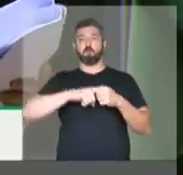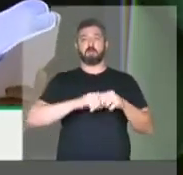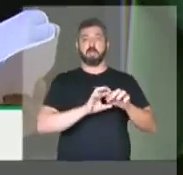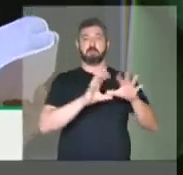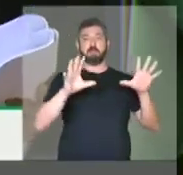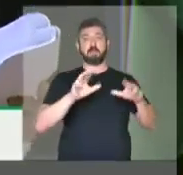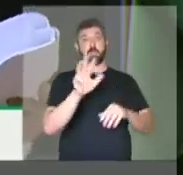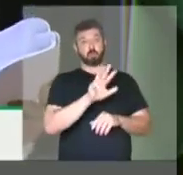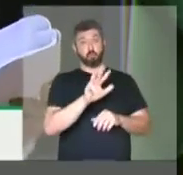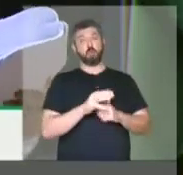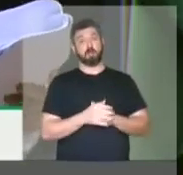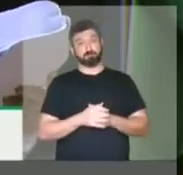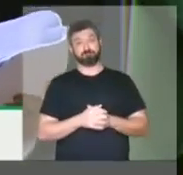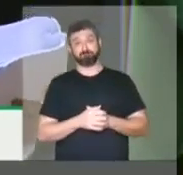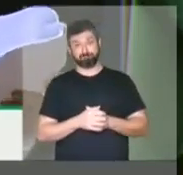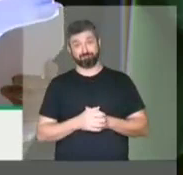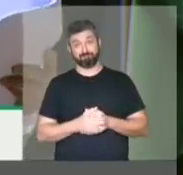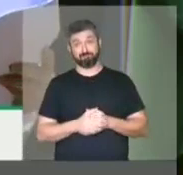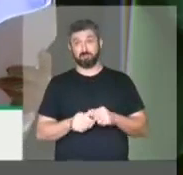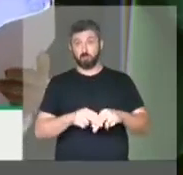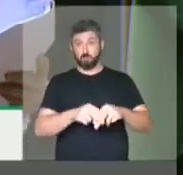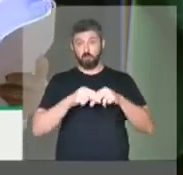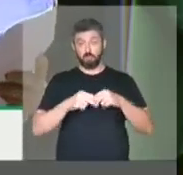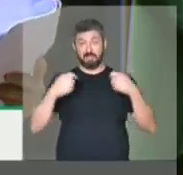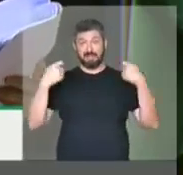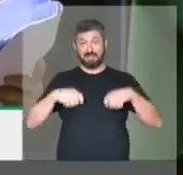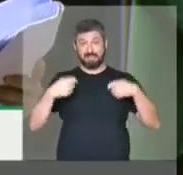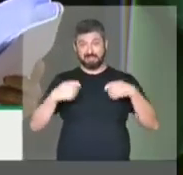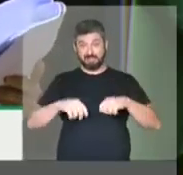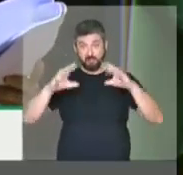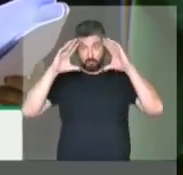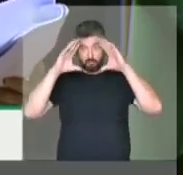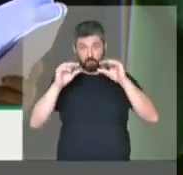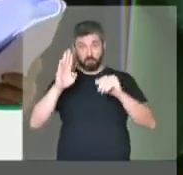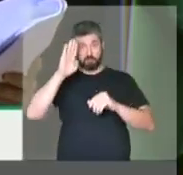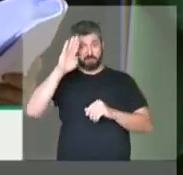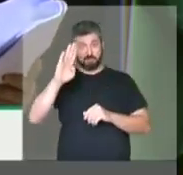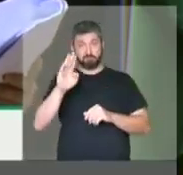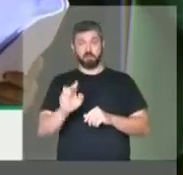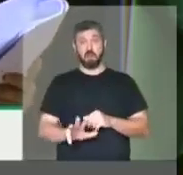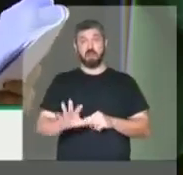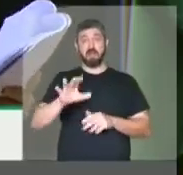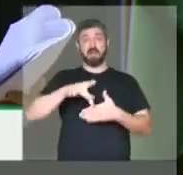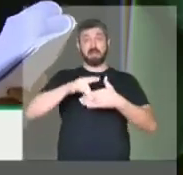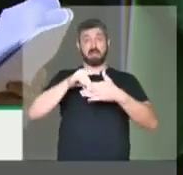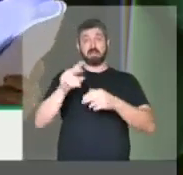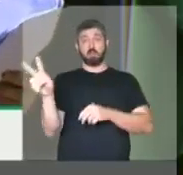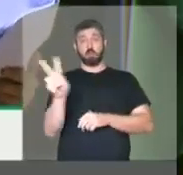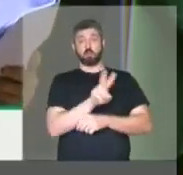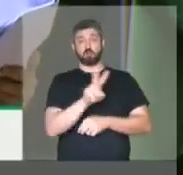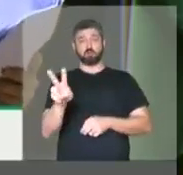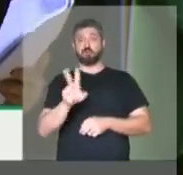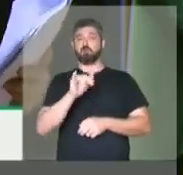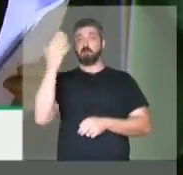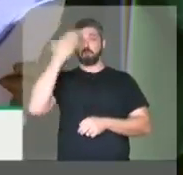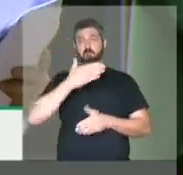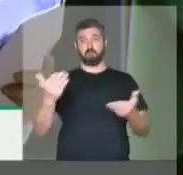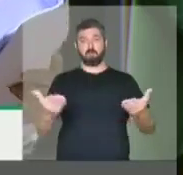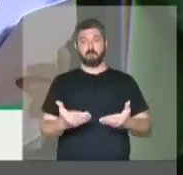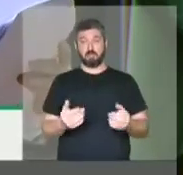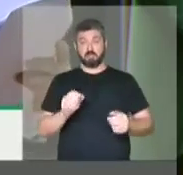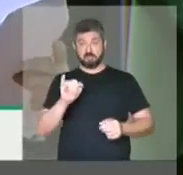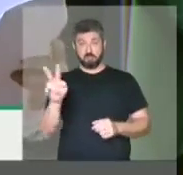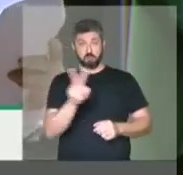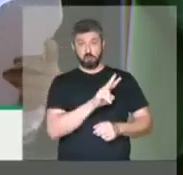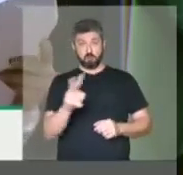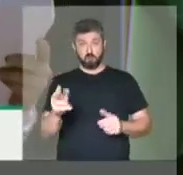Lula. Por isso mesmo, o grau de maturidade dos dois principais líderes políticos do país será posto à prova. Se